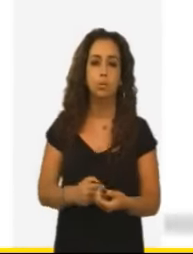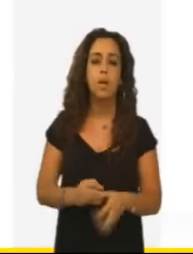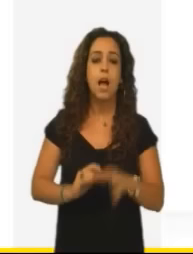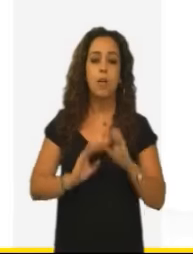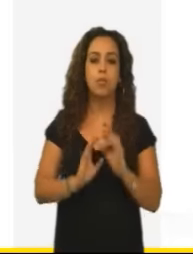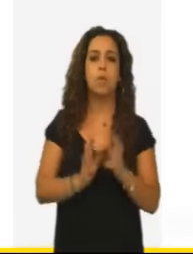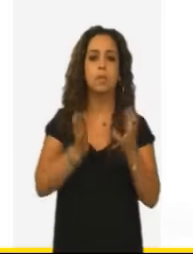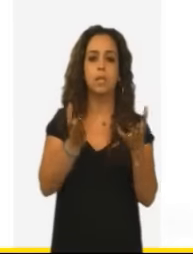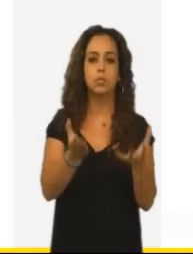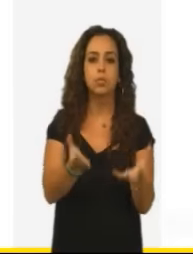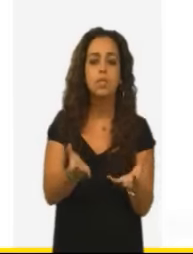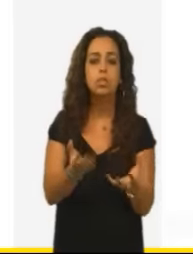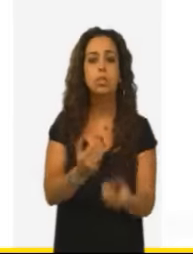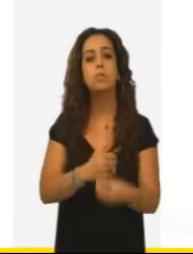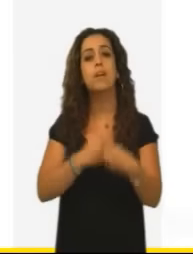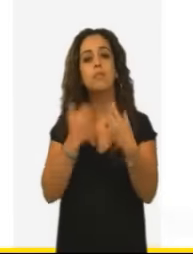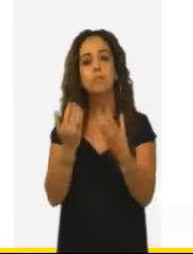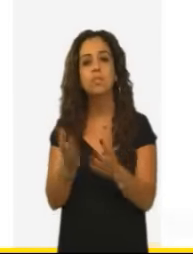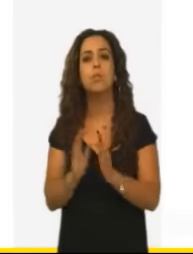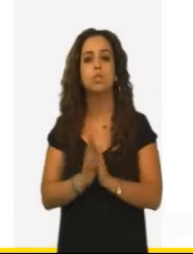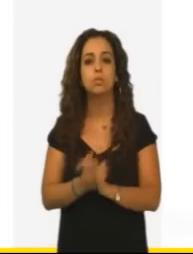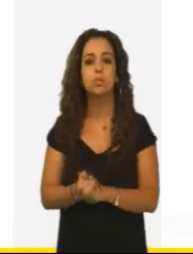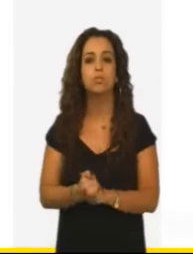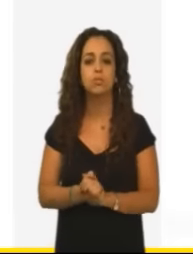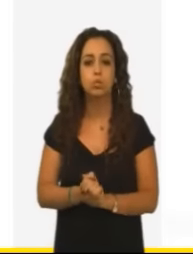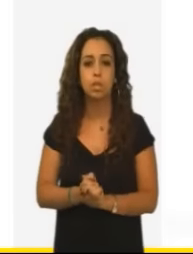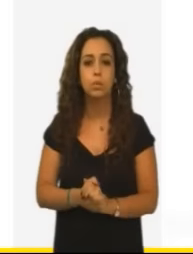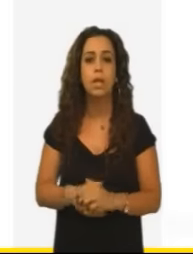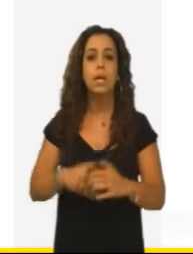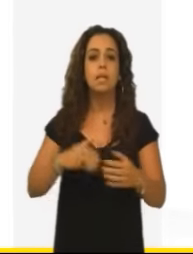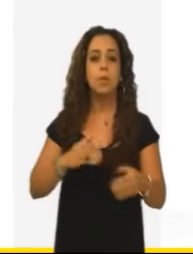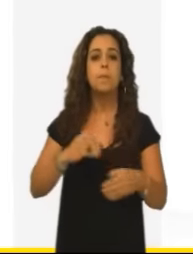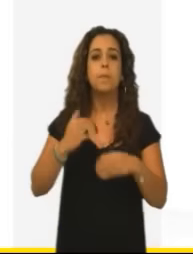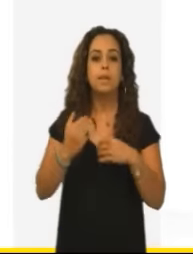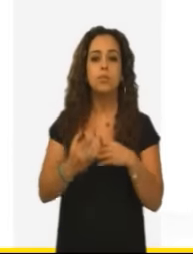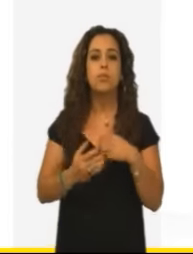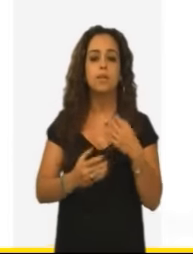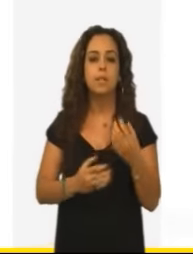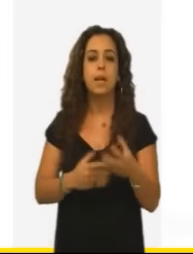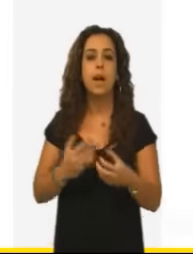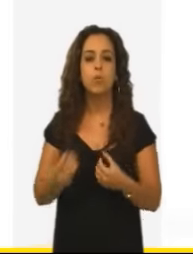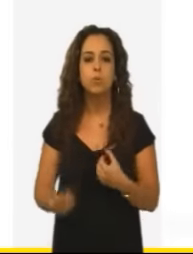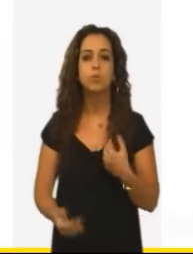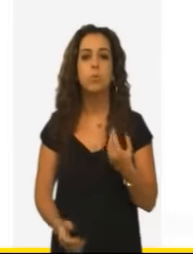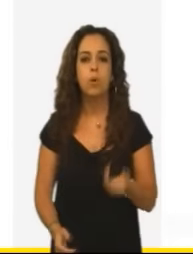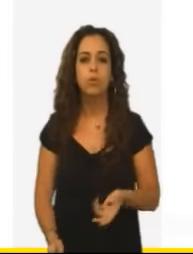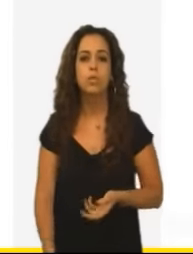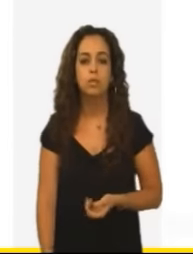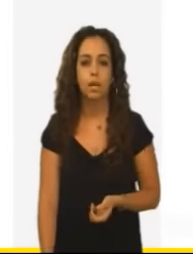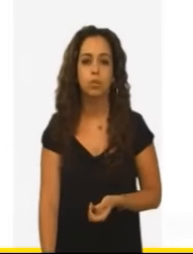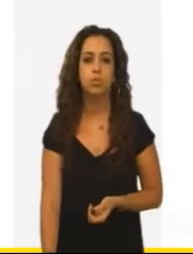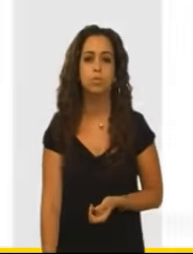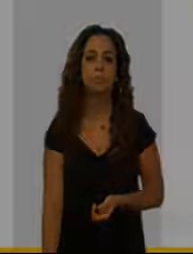do sujeito. A forma dele é substantivo e a função é de núcleo do sujeito. Então, isso vai ser o estudo morfossintático.